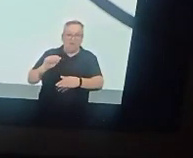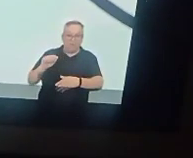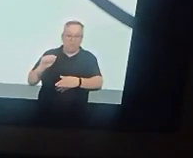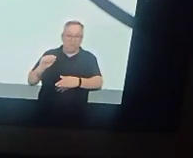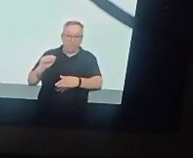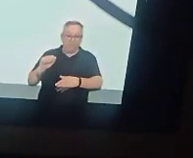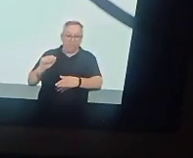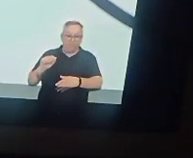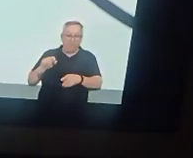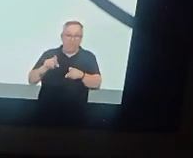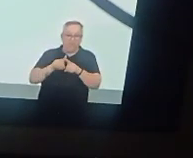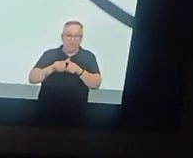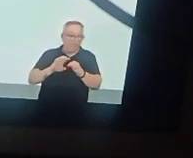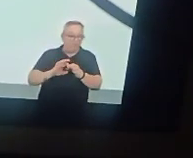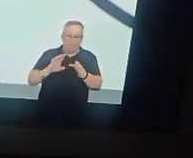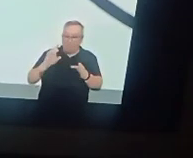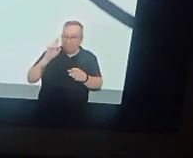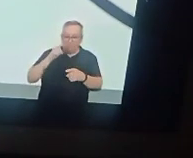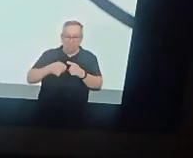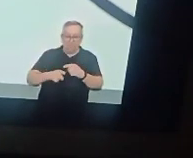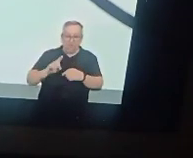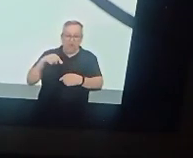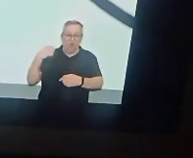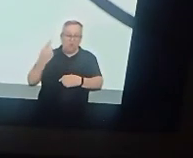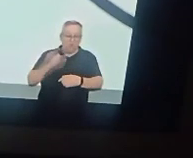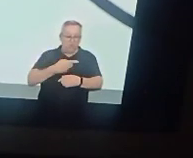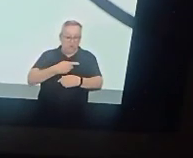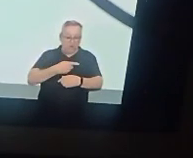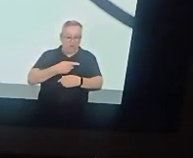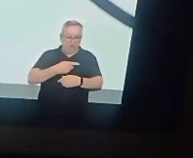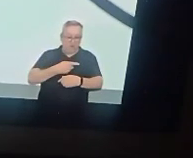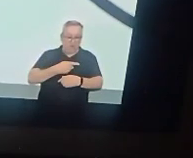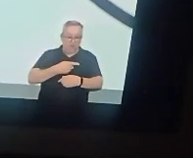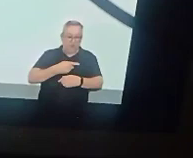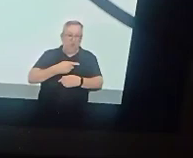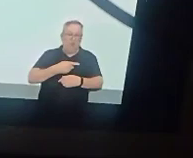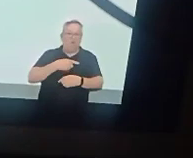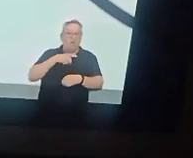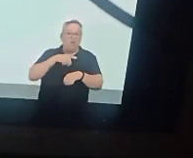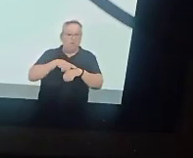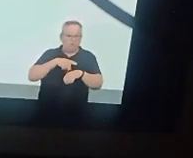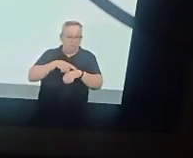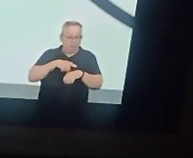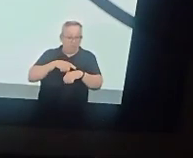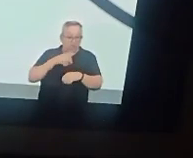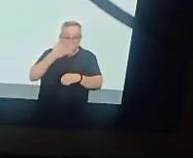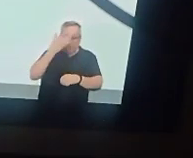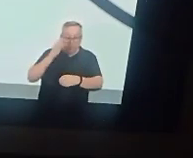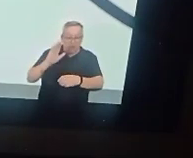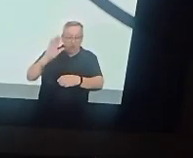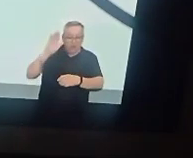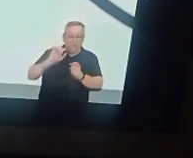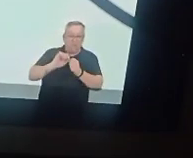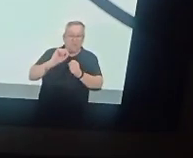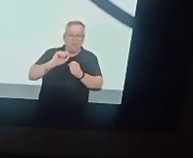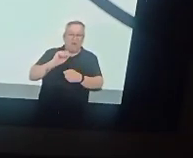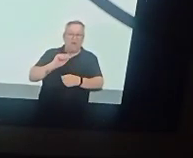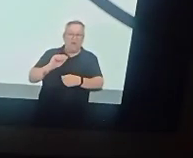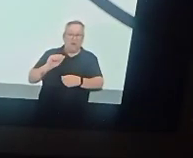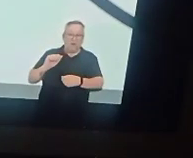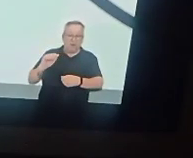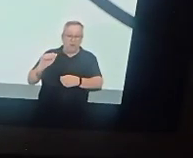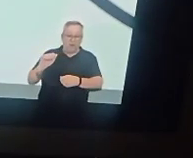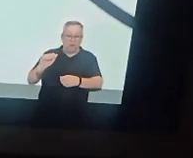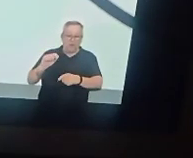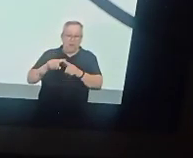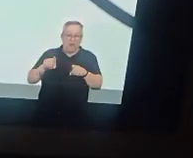o PPI indeferido, é o momento que aquele candidato ele fará a